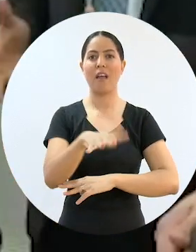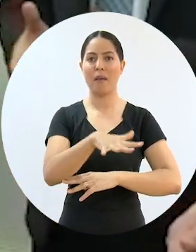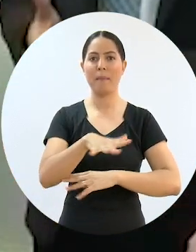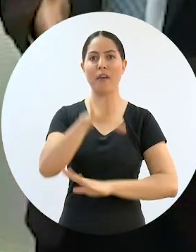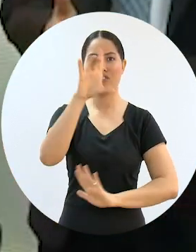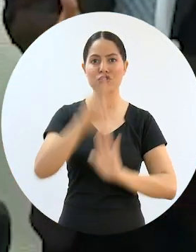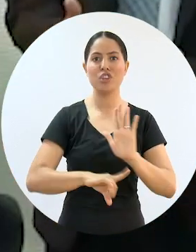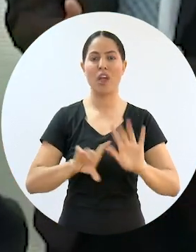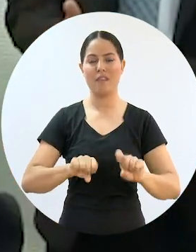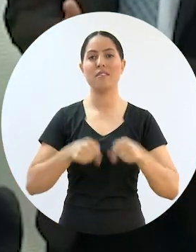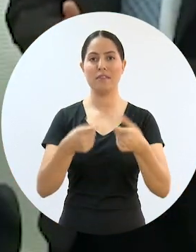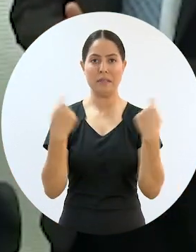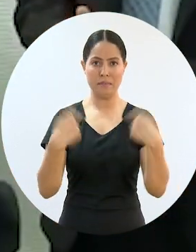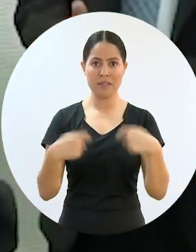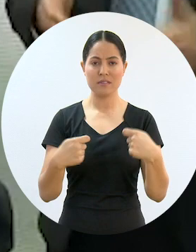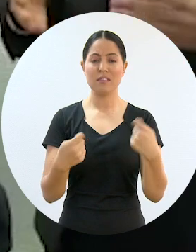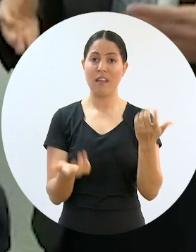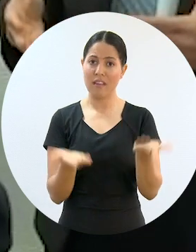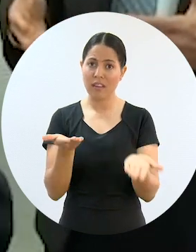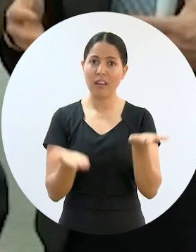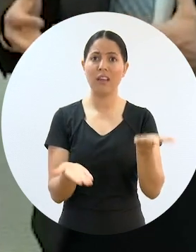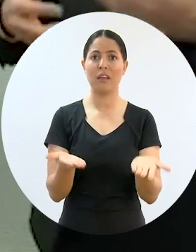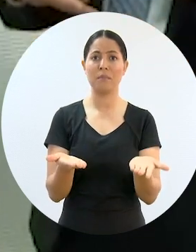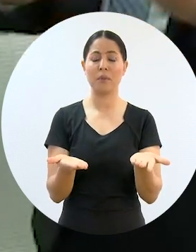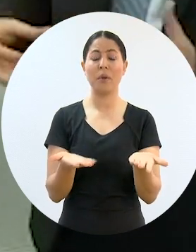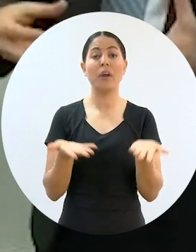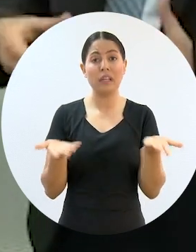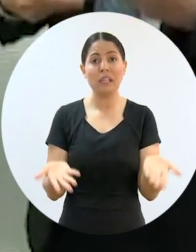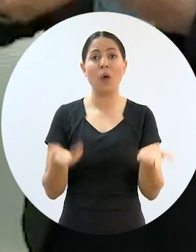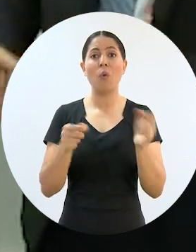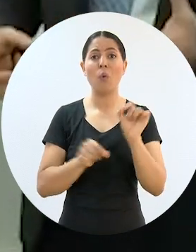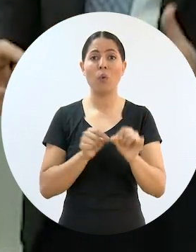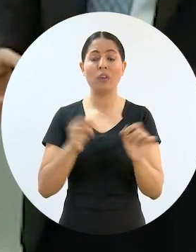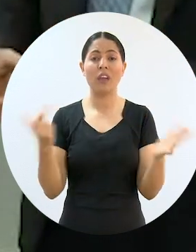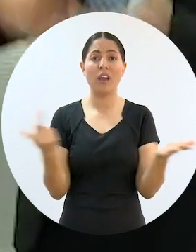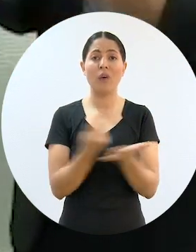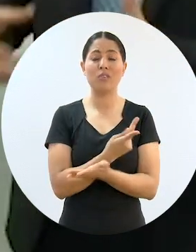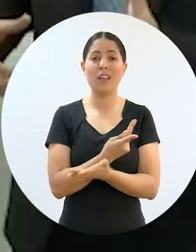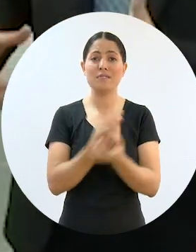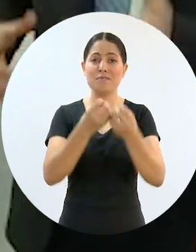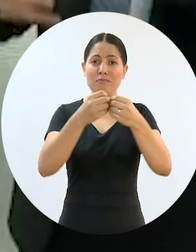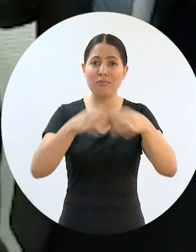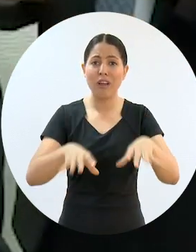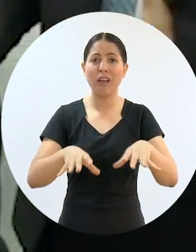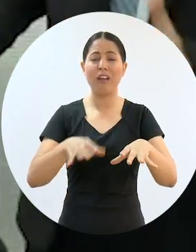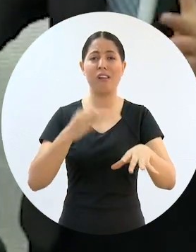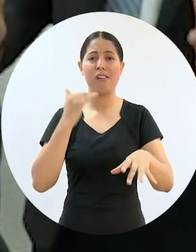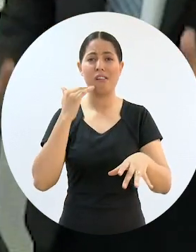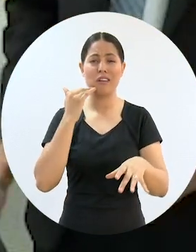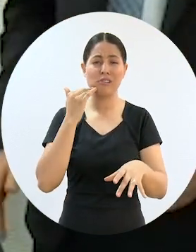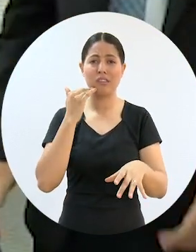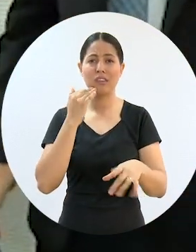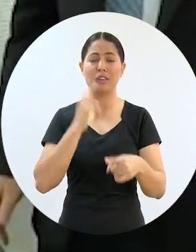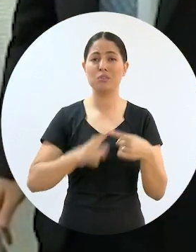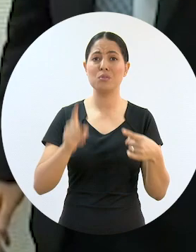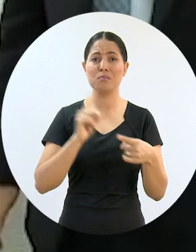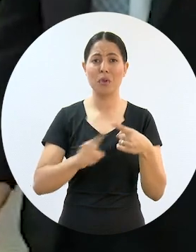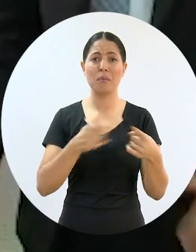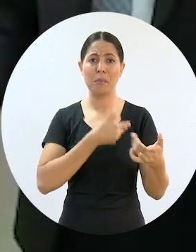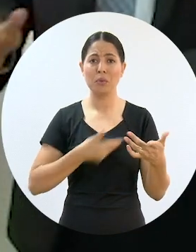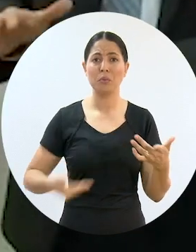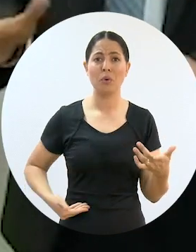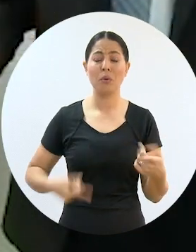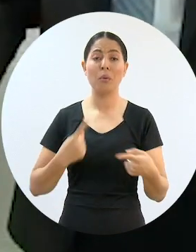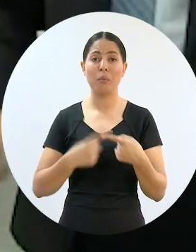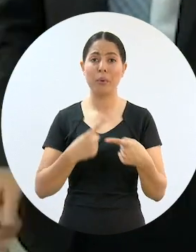preservar o direito ao meio ambiente ecologicamente equilibrado. E nesse caso, houve nitidamente uma falha dos poderes públicos